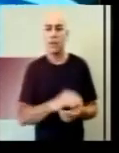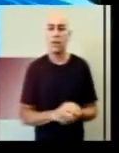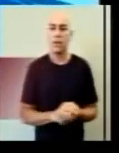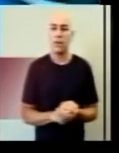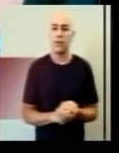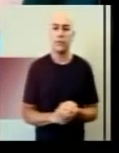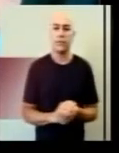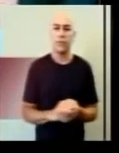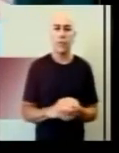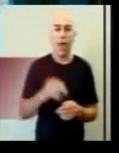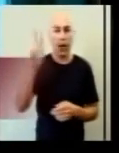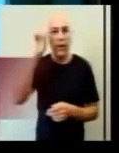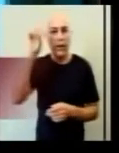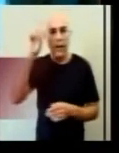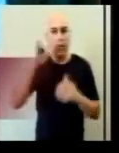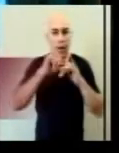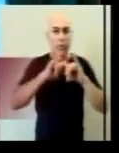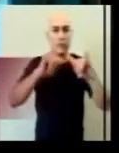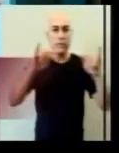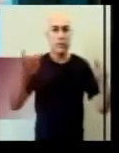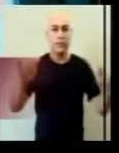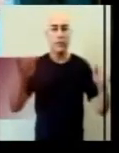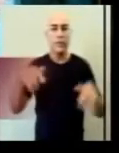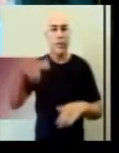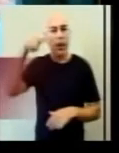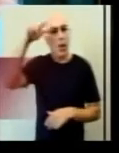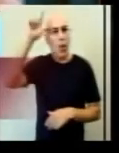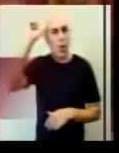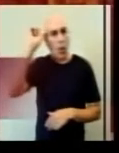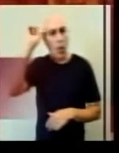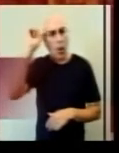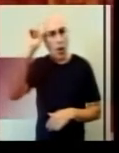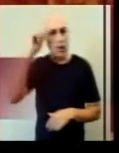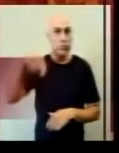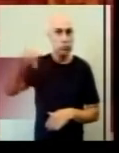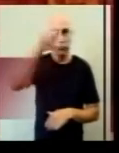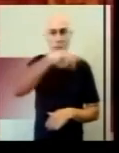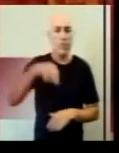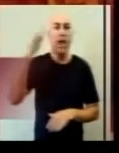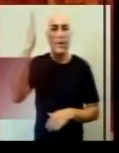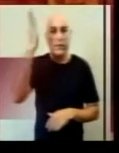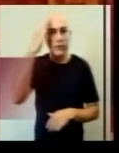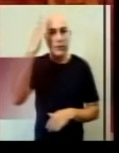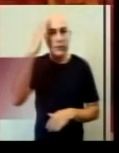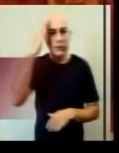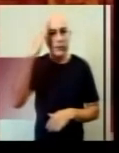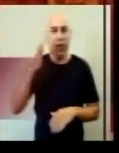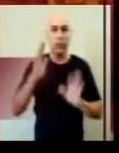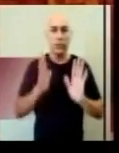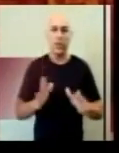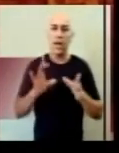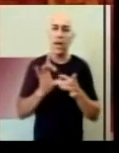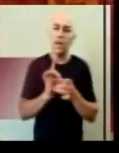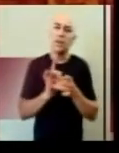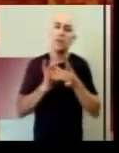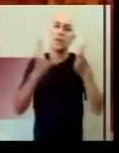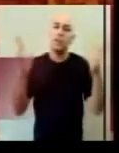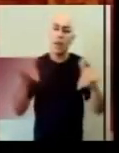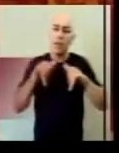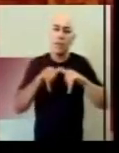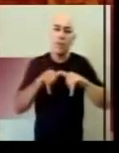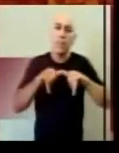Eu gostaria de lembrar a vocês que ontem, como todo mundo está sabendo, houve a liberação de funcionamento